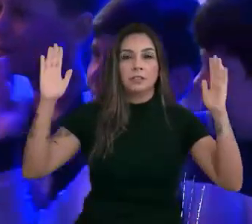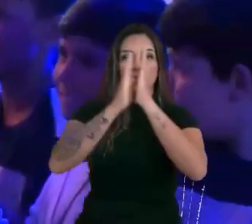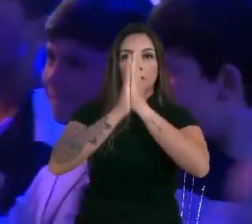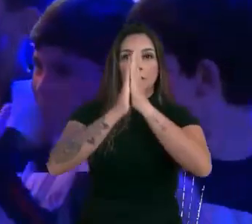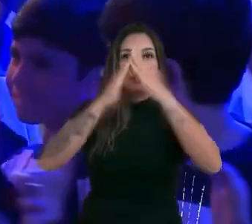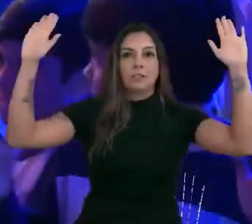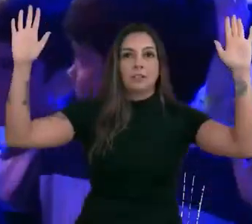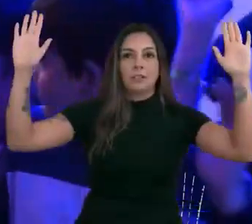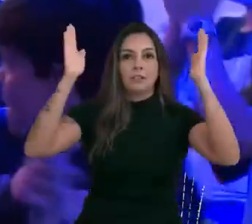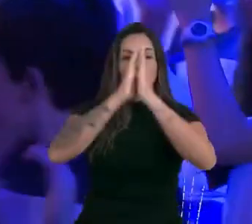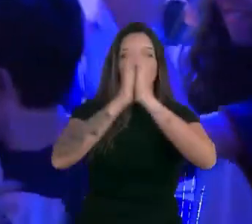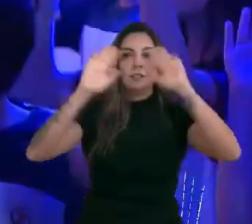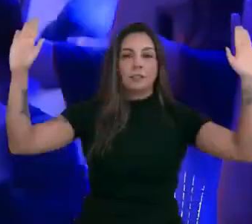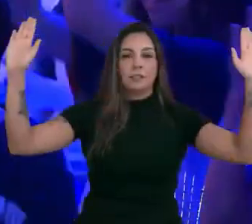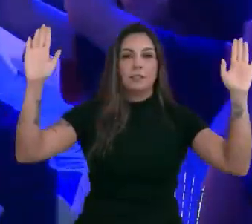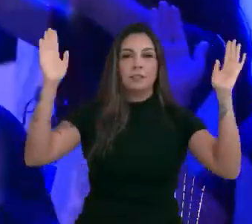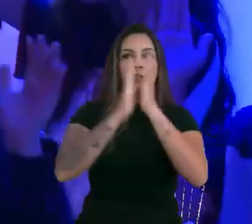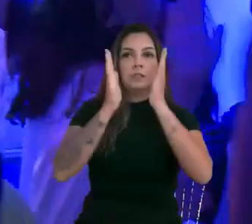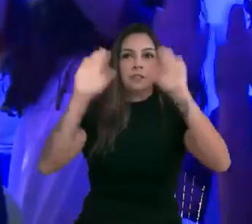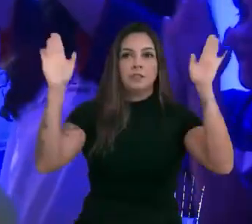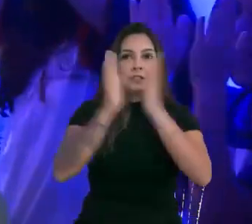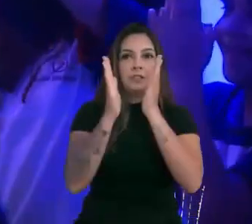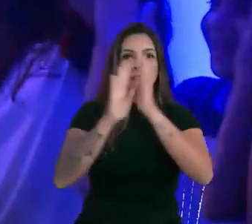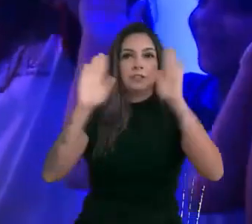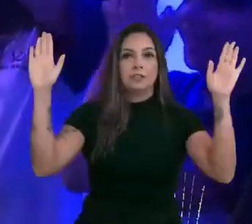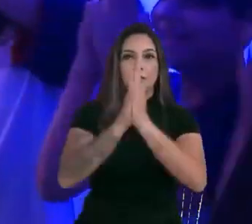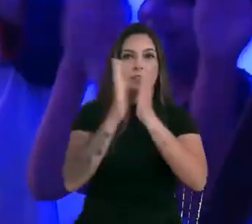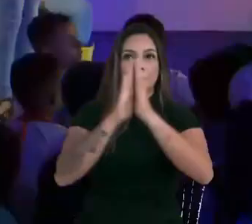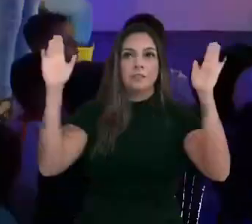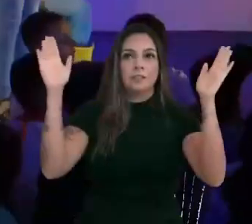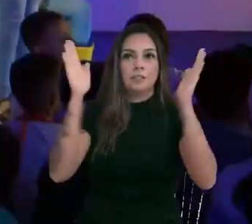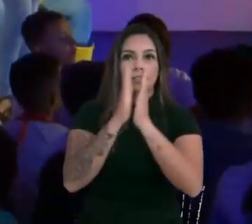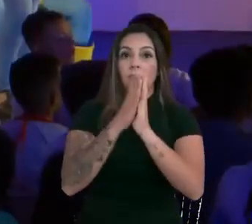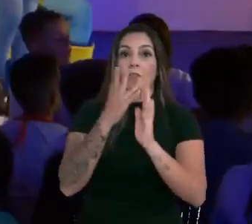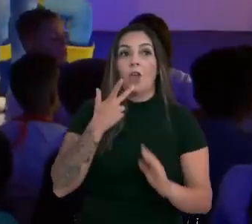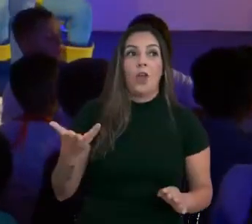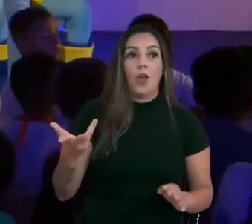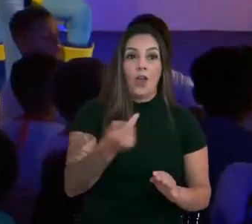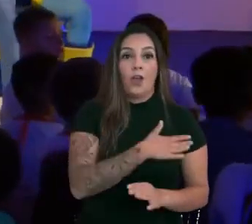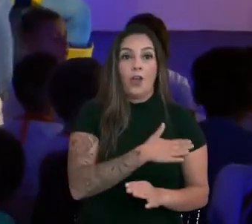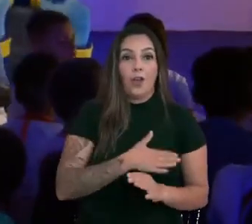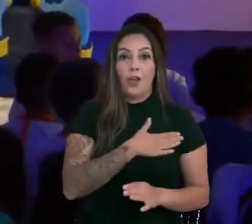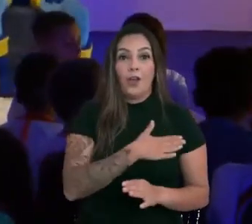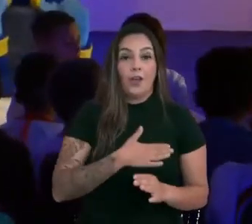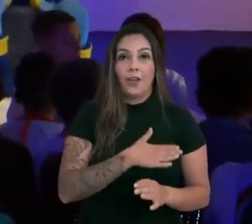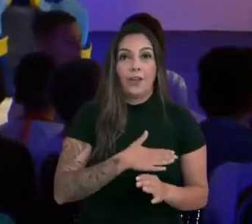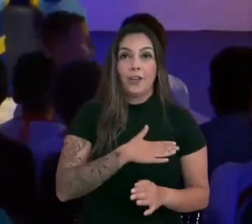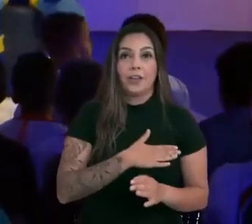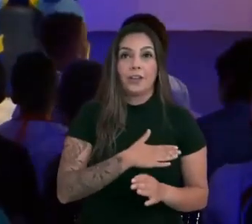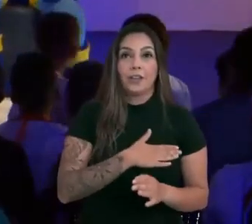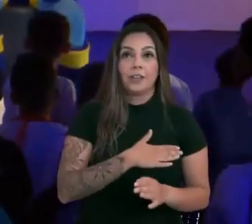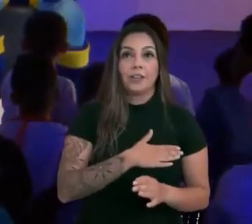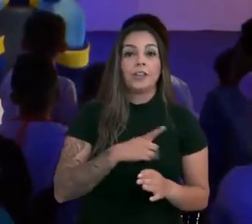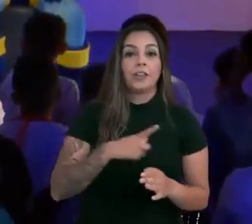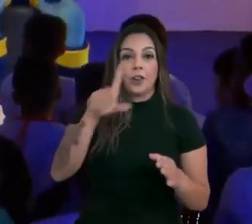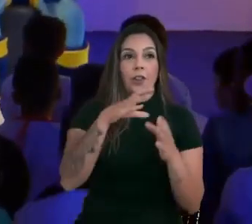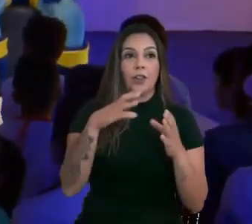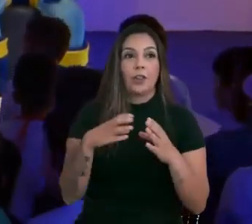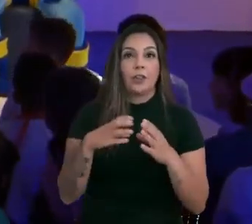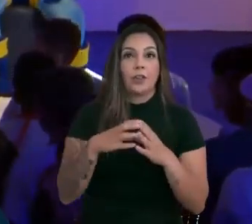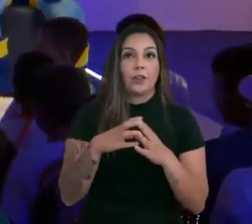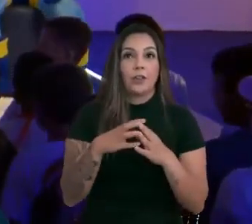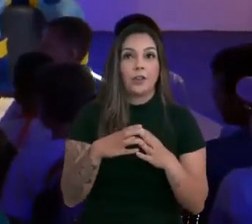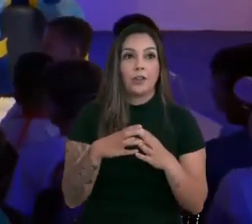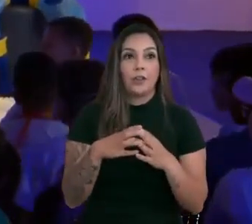Uau, gostei. E esse grupo aqui, nossa, esse grupo tá